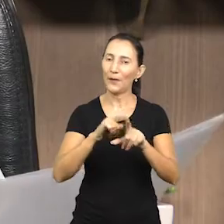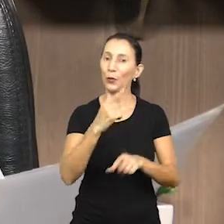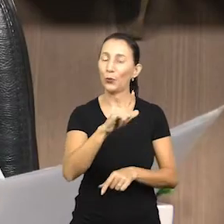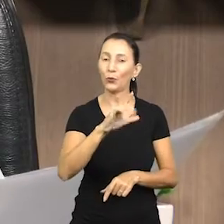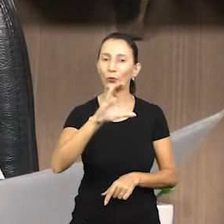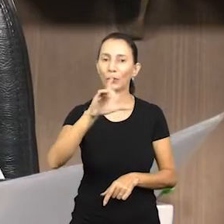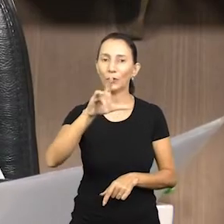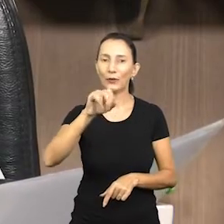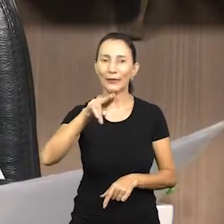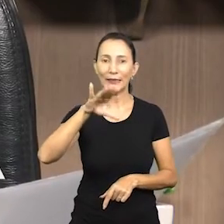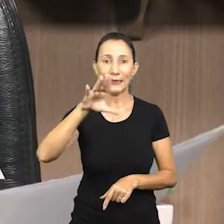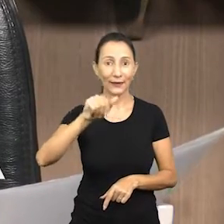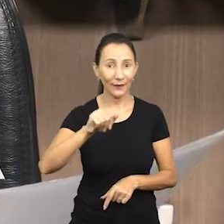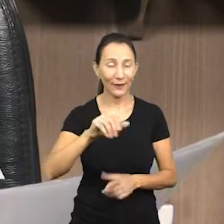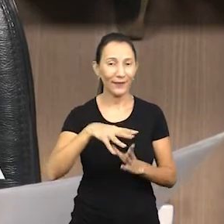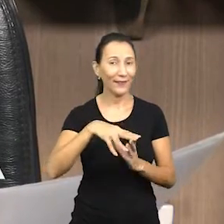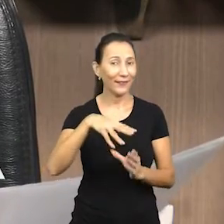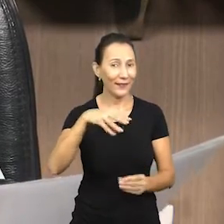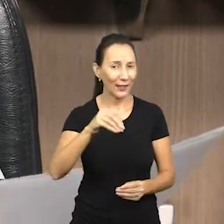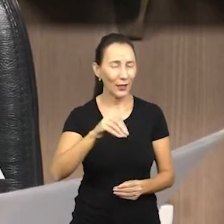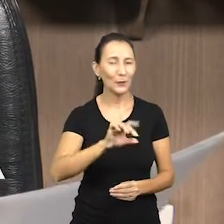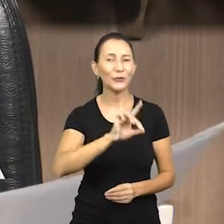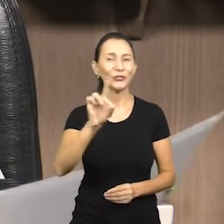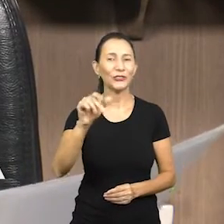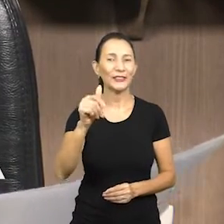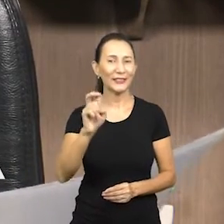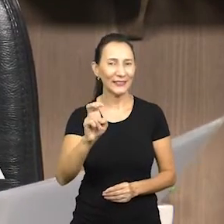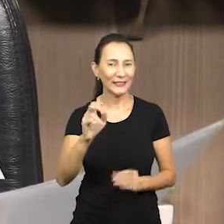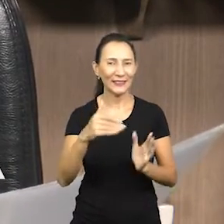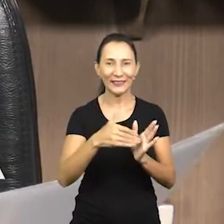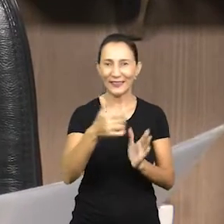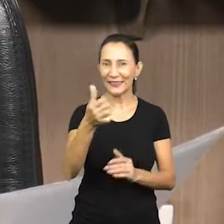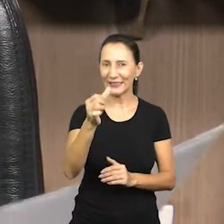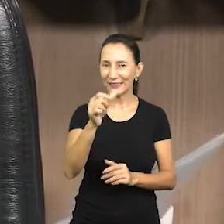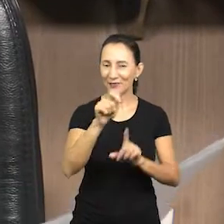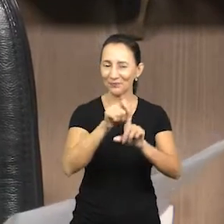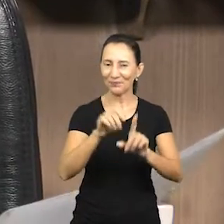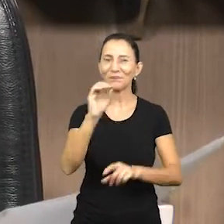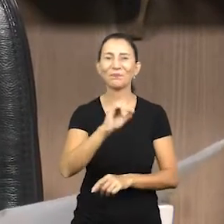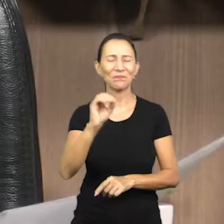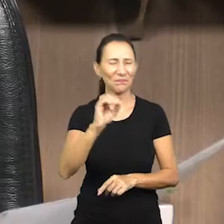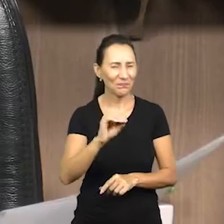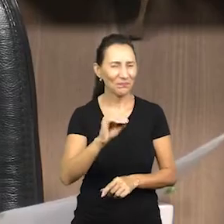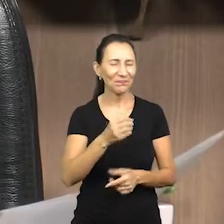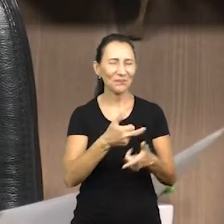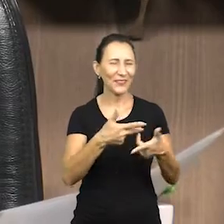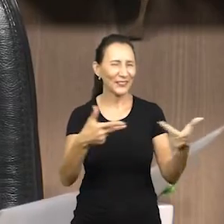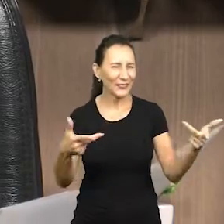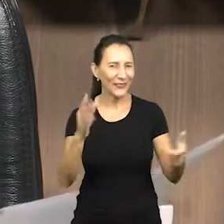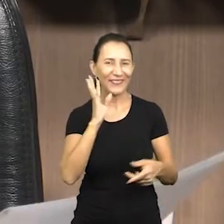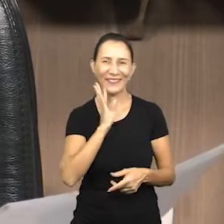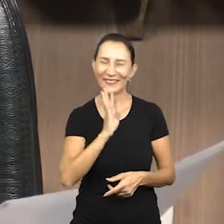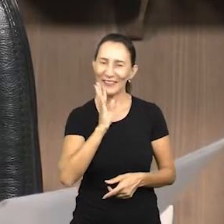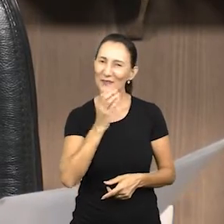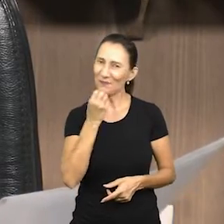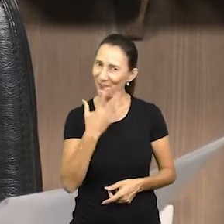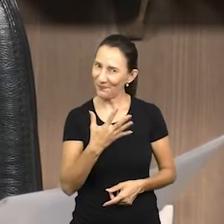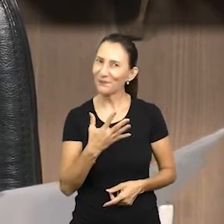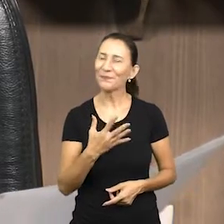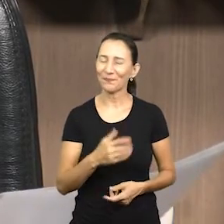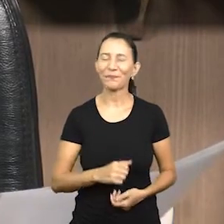dias 15 e 16. 15 e 16 de outubro. Quantas coisas boas,